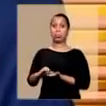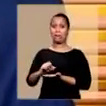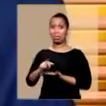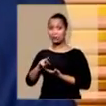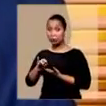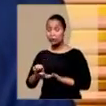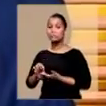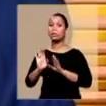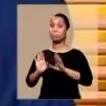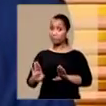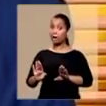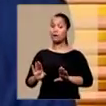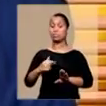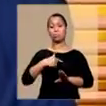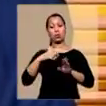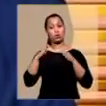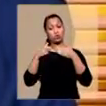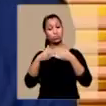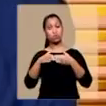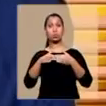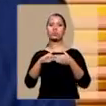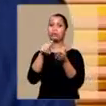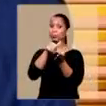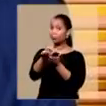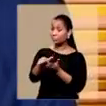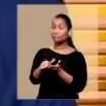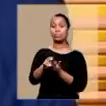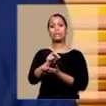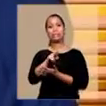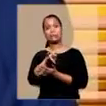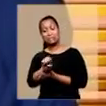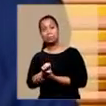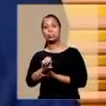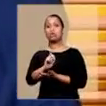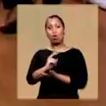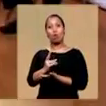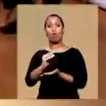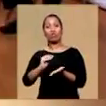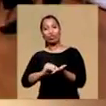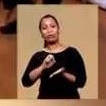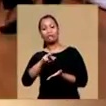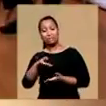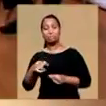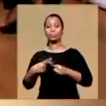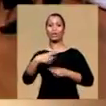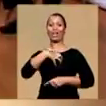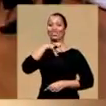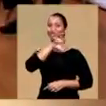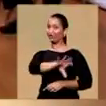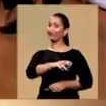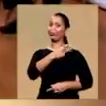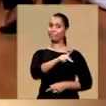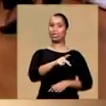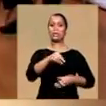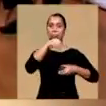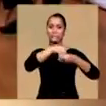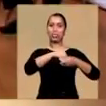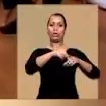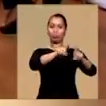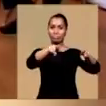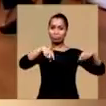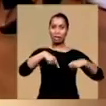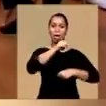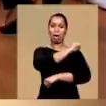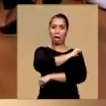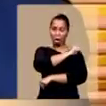da crise, mas assim, na minha visão, eles teriam sido mandados embora com crise ou sem crise. Suécia, porque pelo comportamento deles na sala de aula, né,